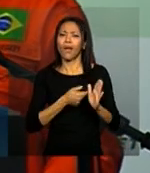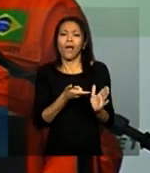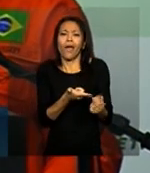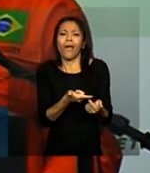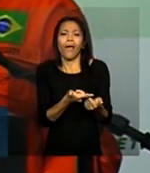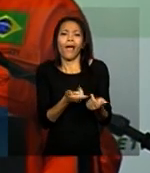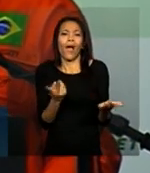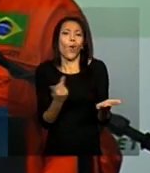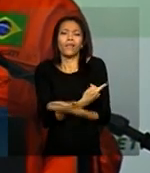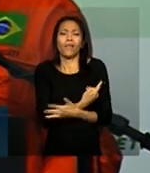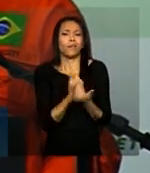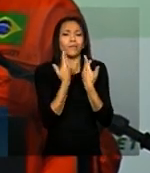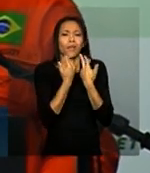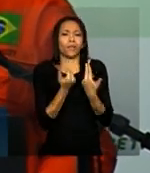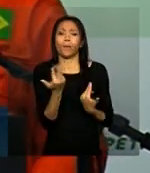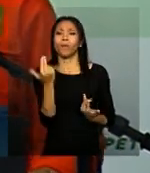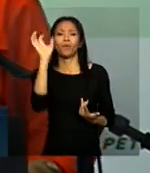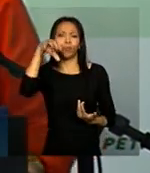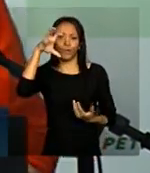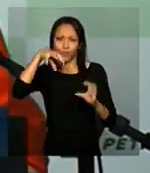fenômenos naturais como a chuva.